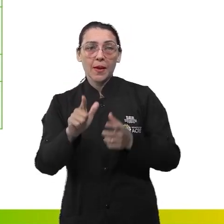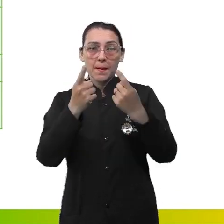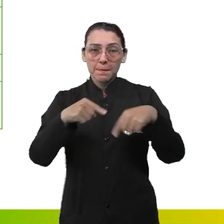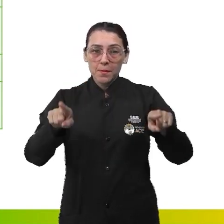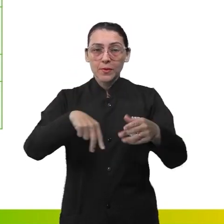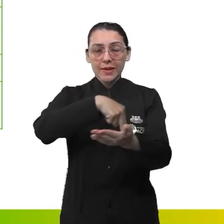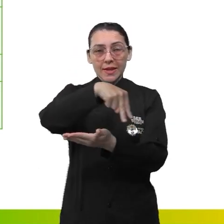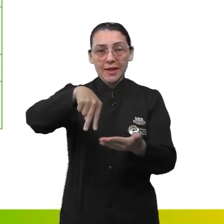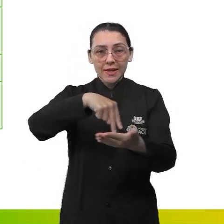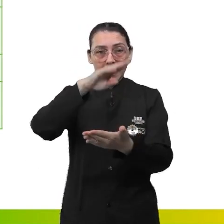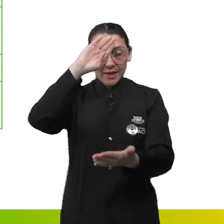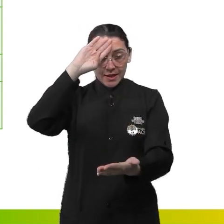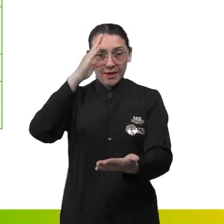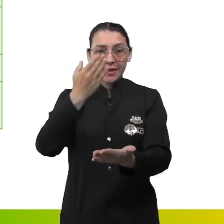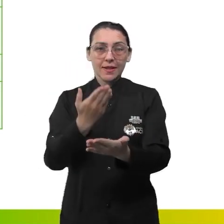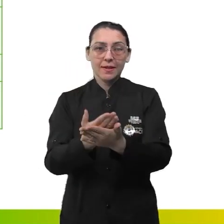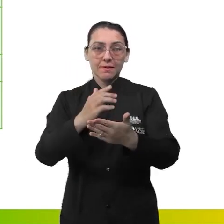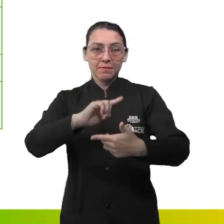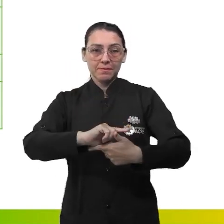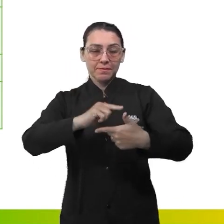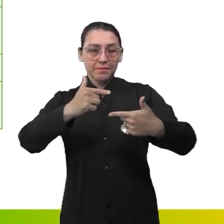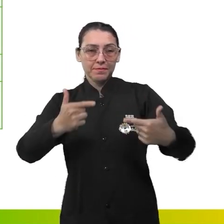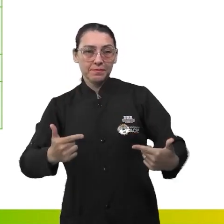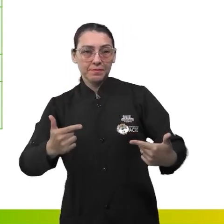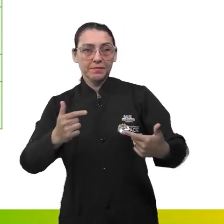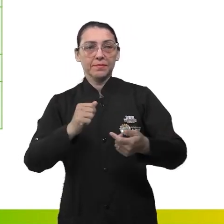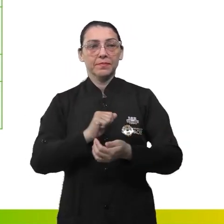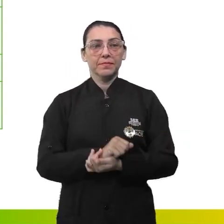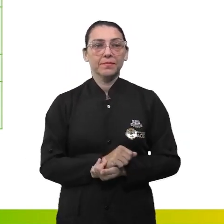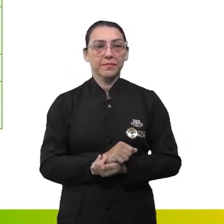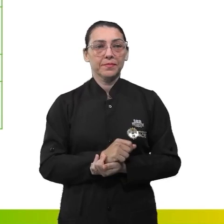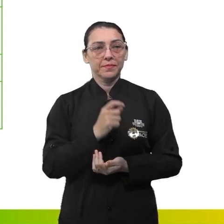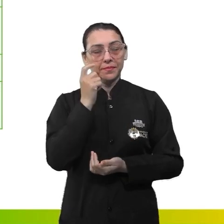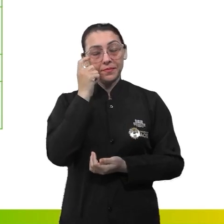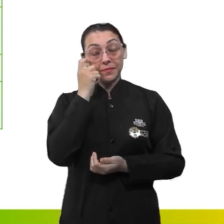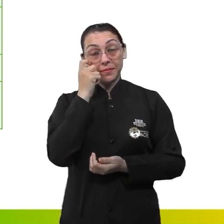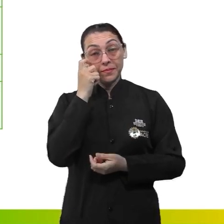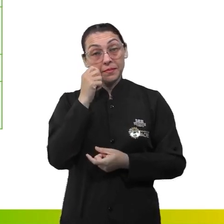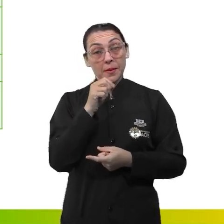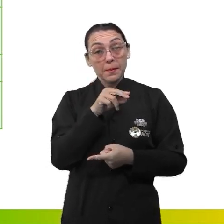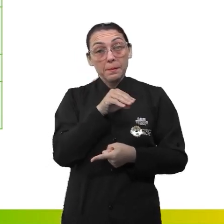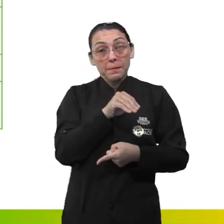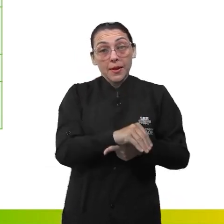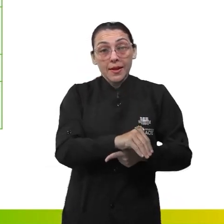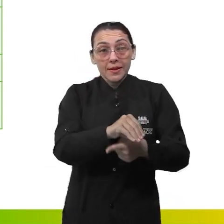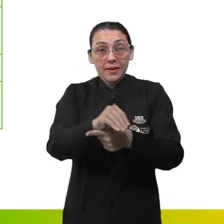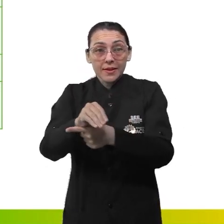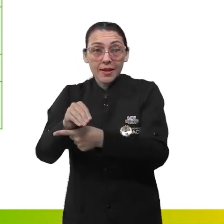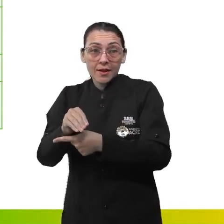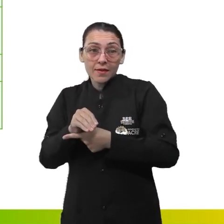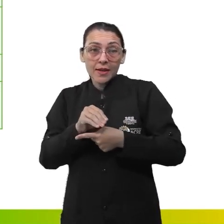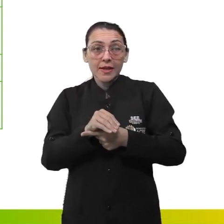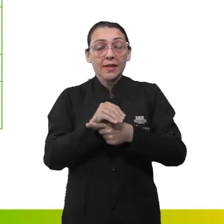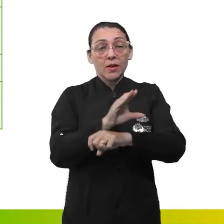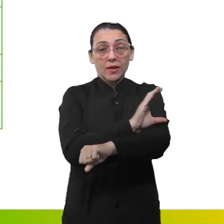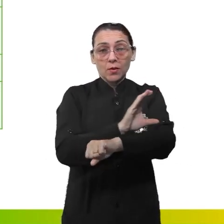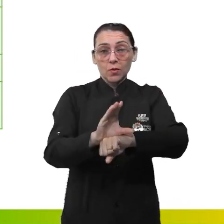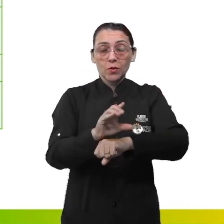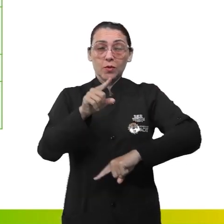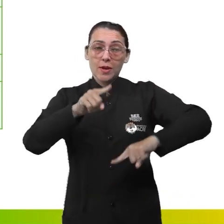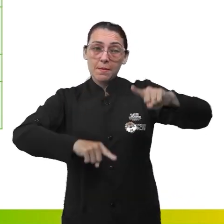imaterial: músicas, danças, crenças, tradições. No que tange